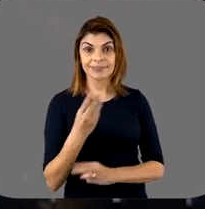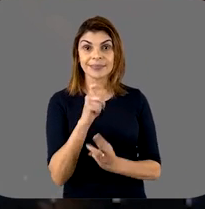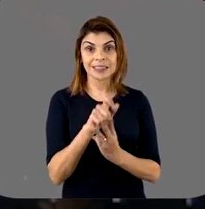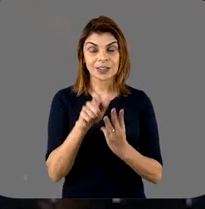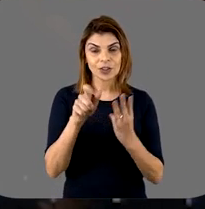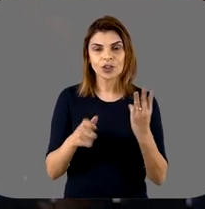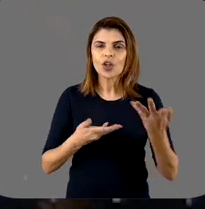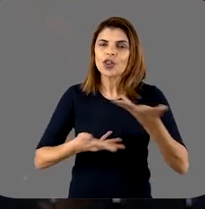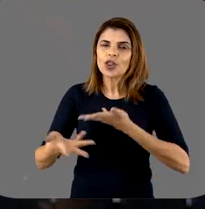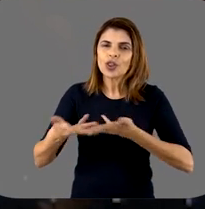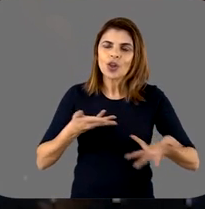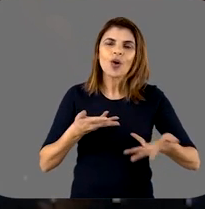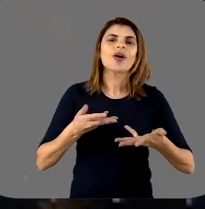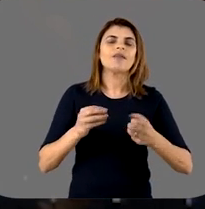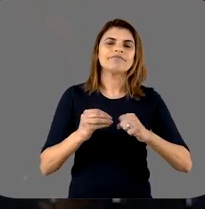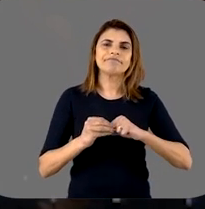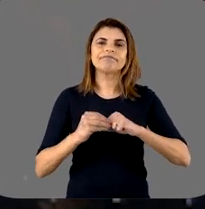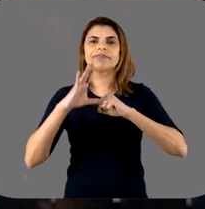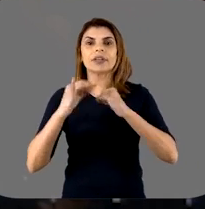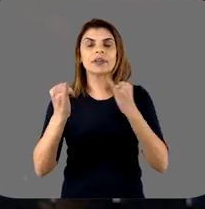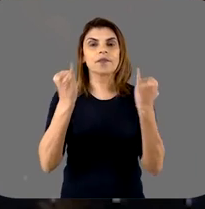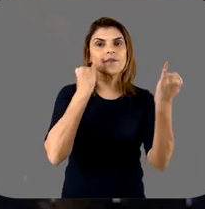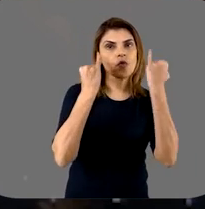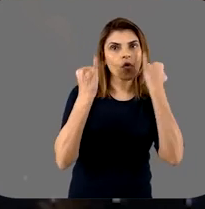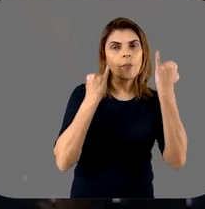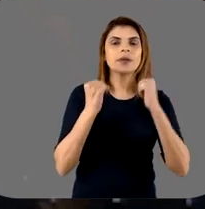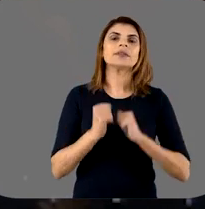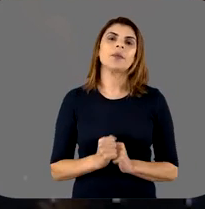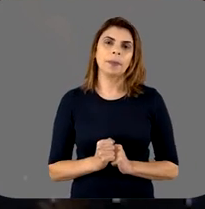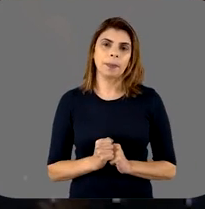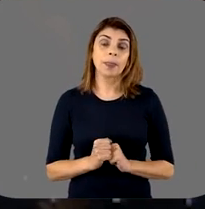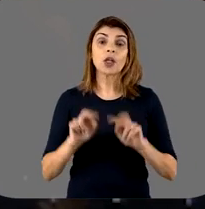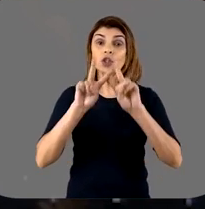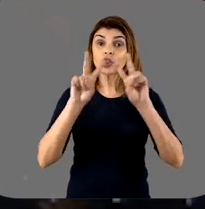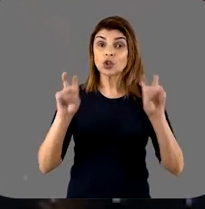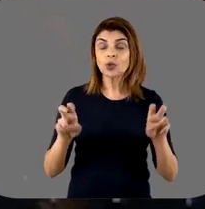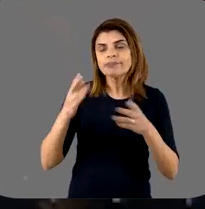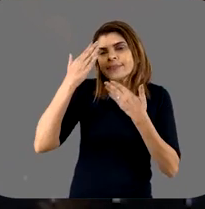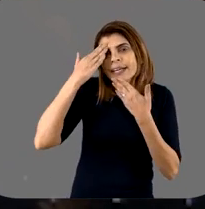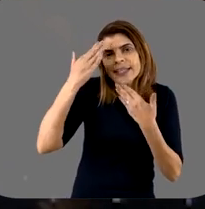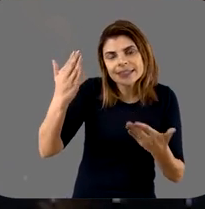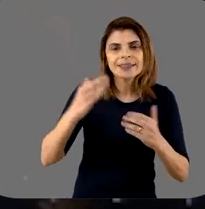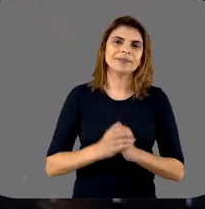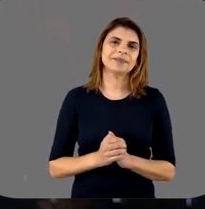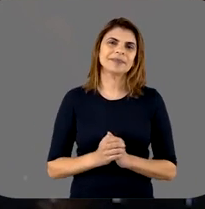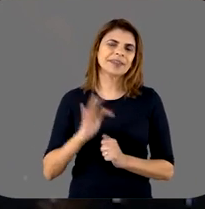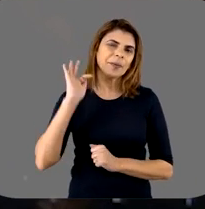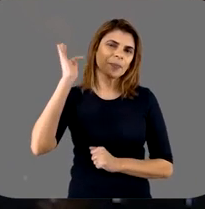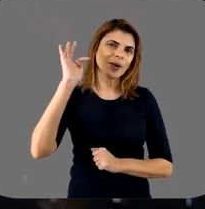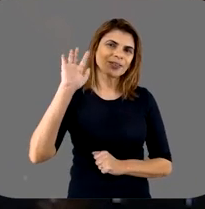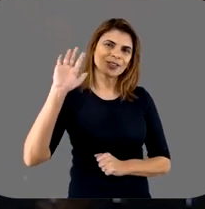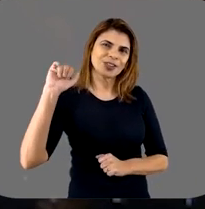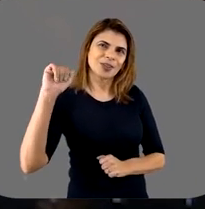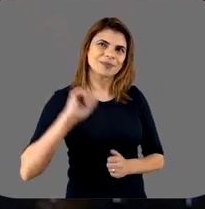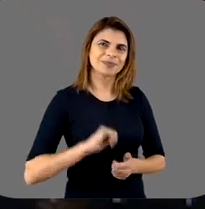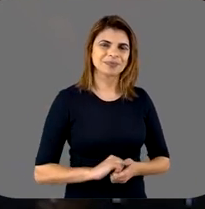a troca de conhecimento, de informação aqui com a gente, somos só gratidão. Até a próxima. Tchau,